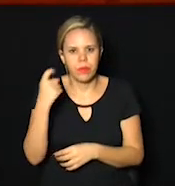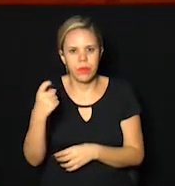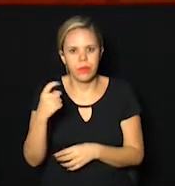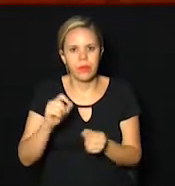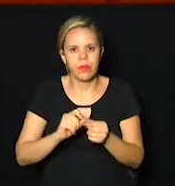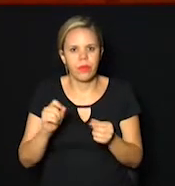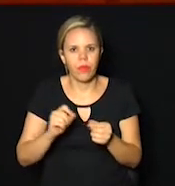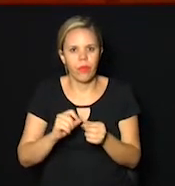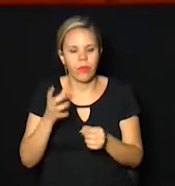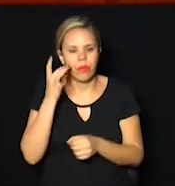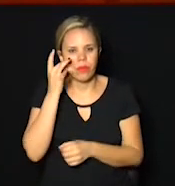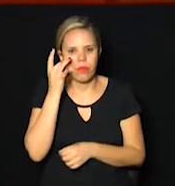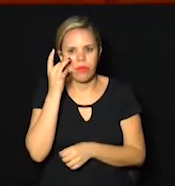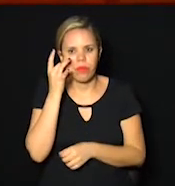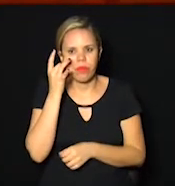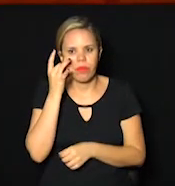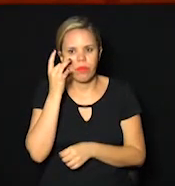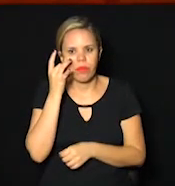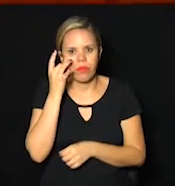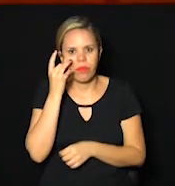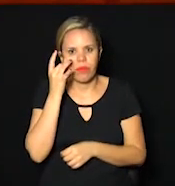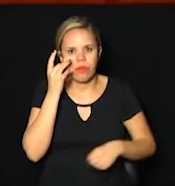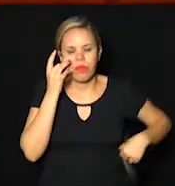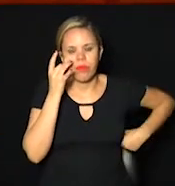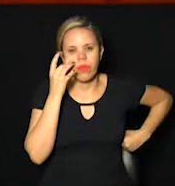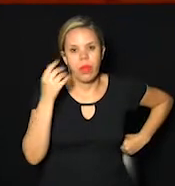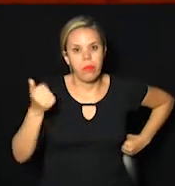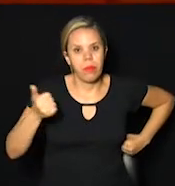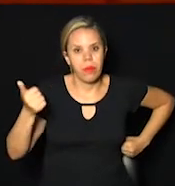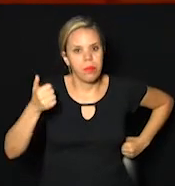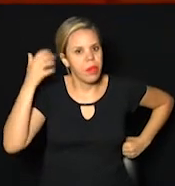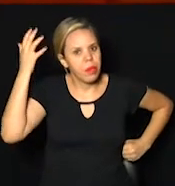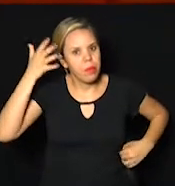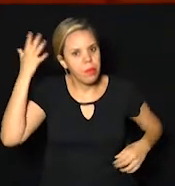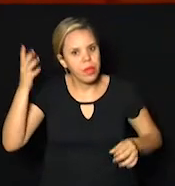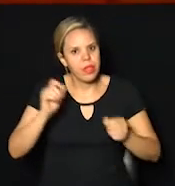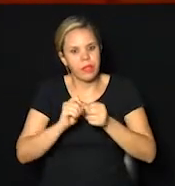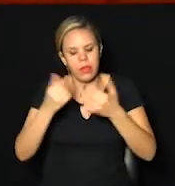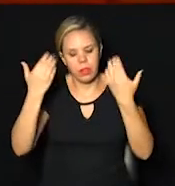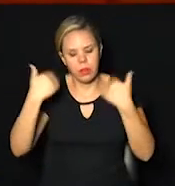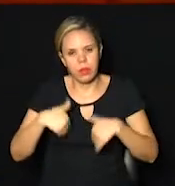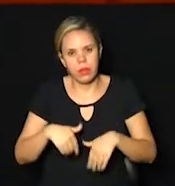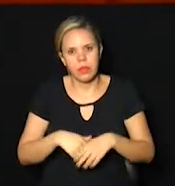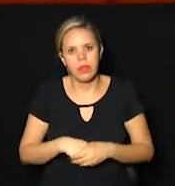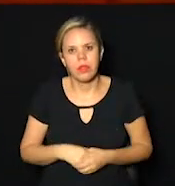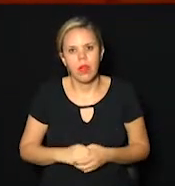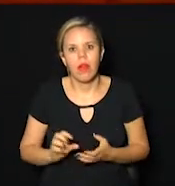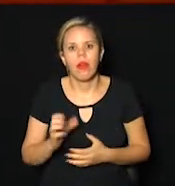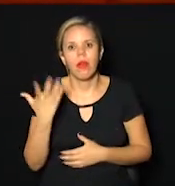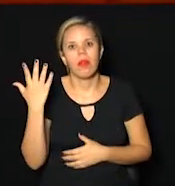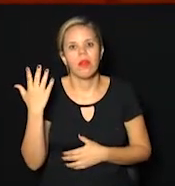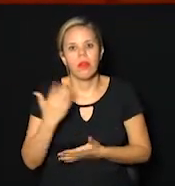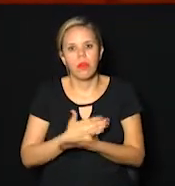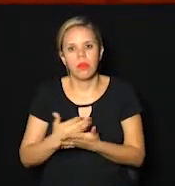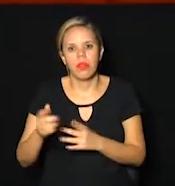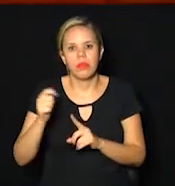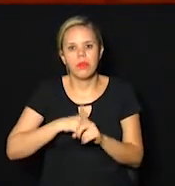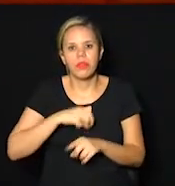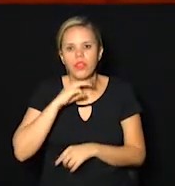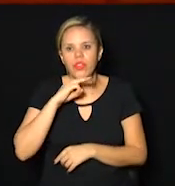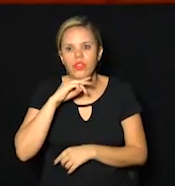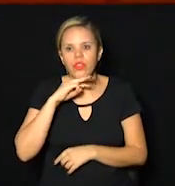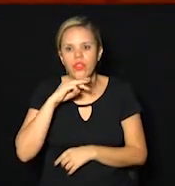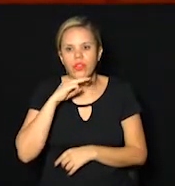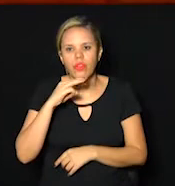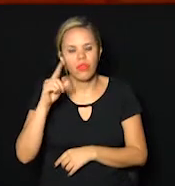isso presencialmente. E, inclusive, a primeira palestra feita por mim aconteceu no início de março, e